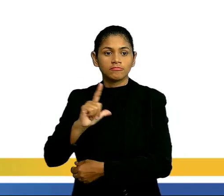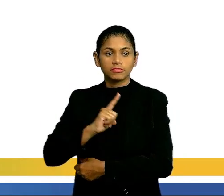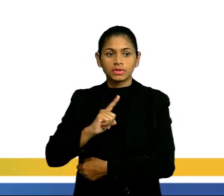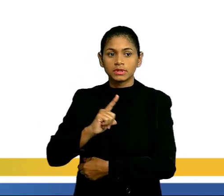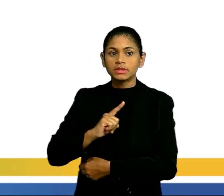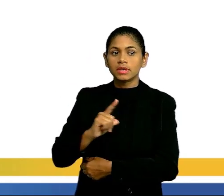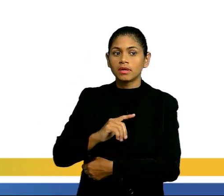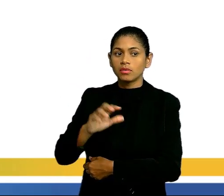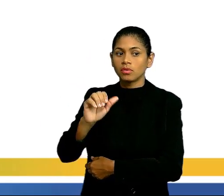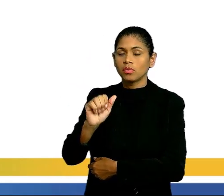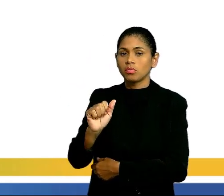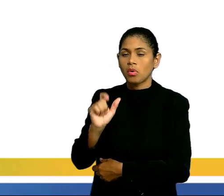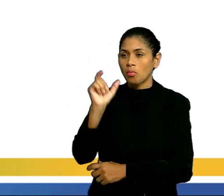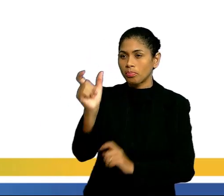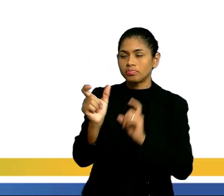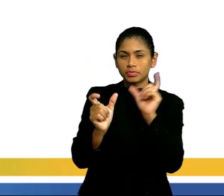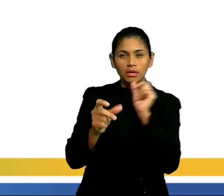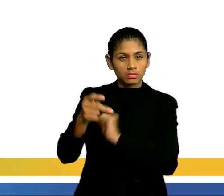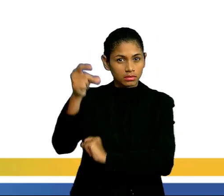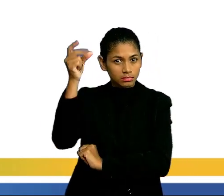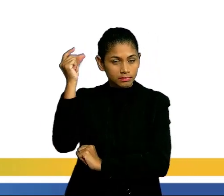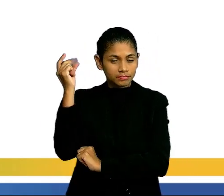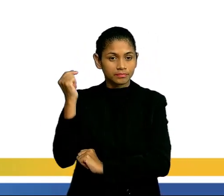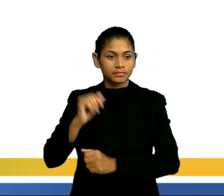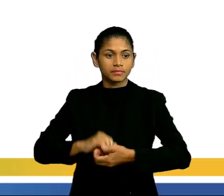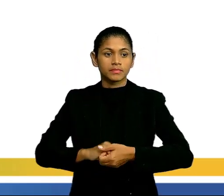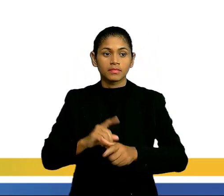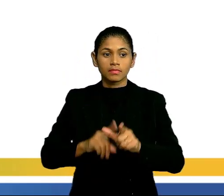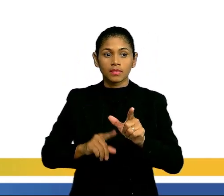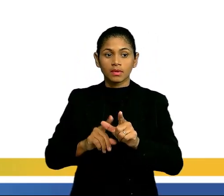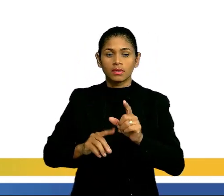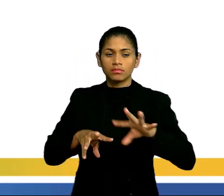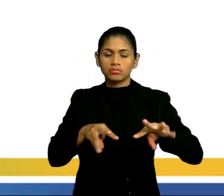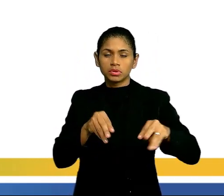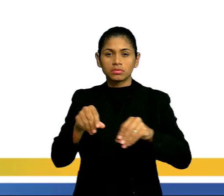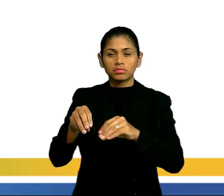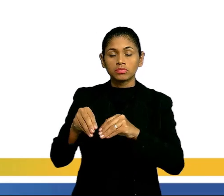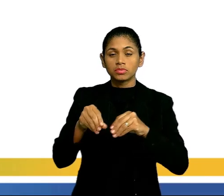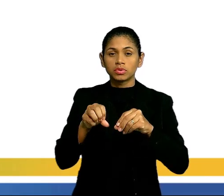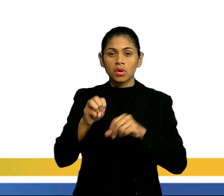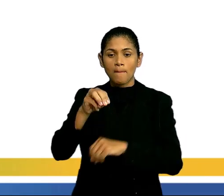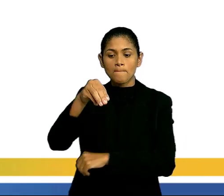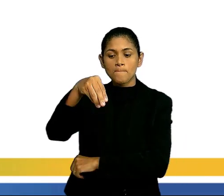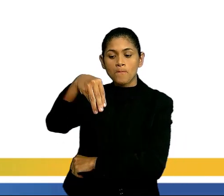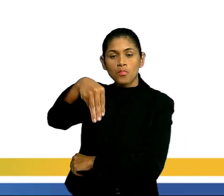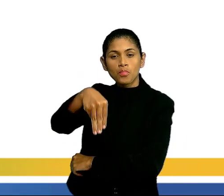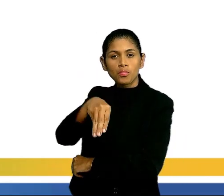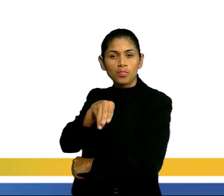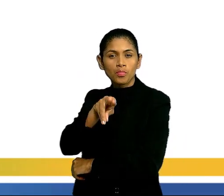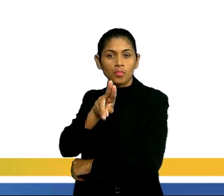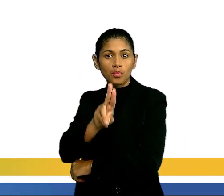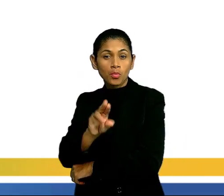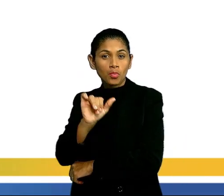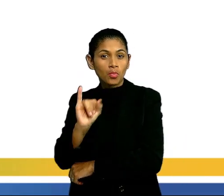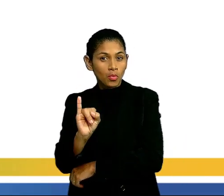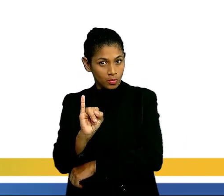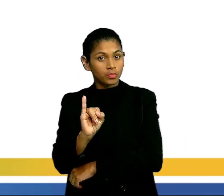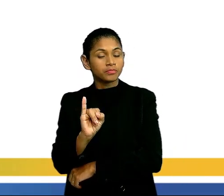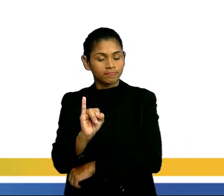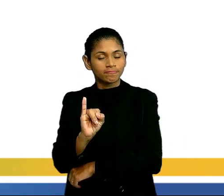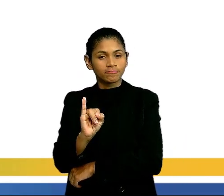coloquiais. Vamos lá. Na letra A, diz assim: a terra é mui graciosa. Observa que eu tenho